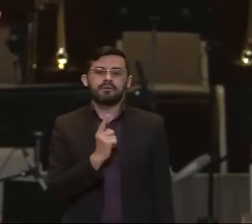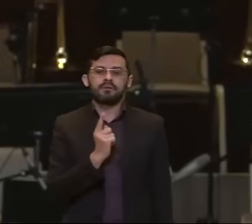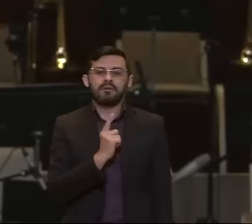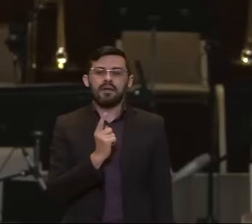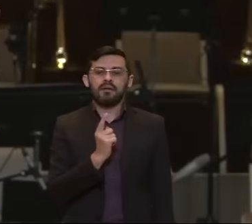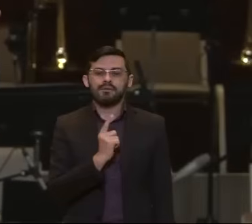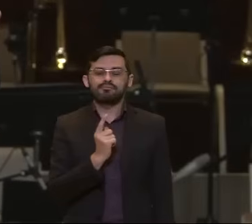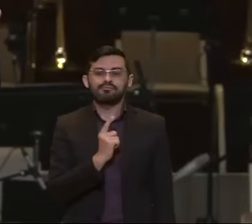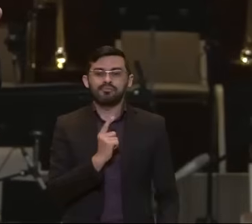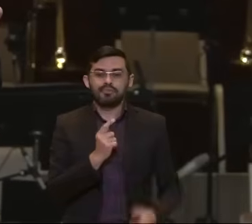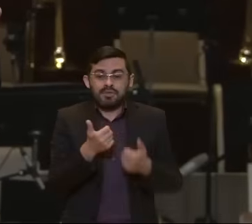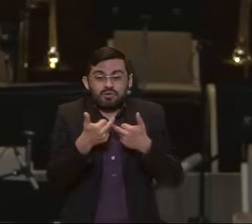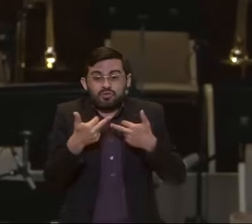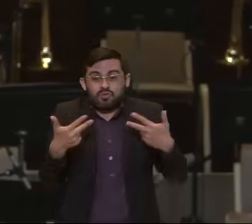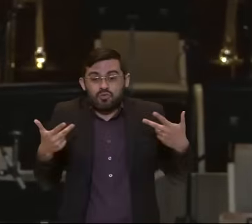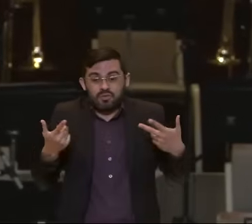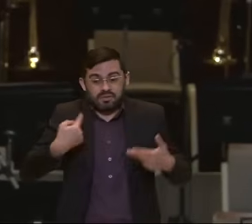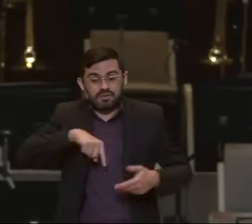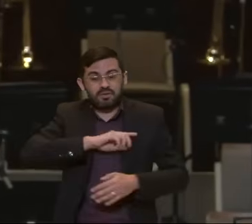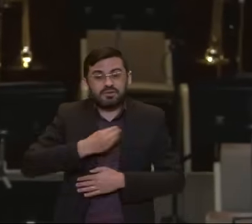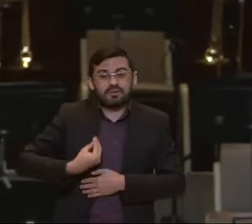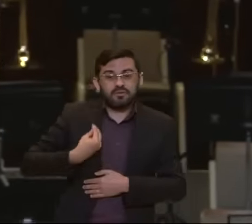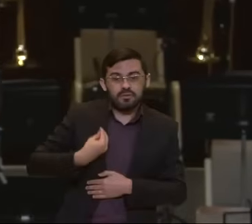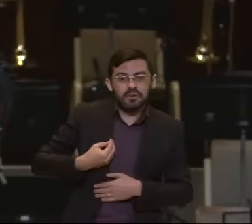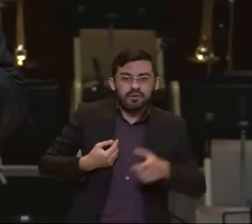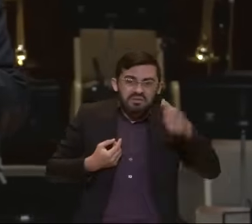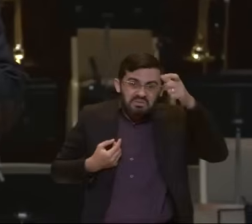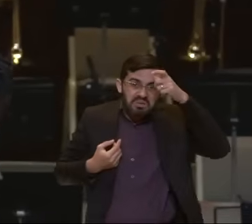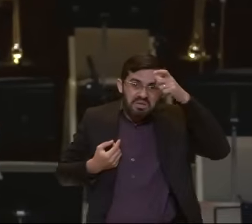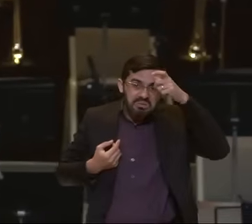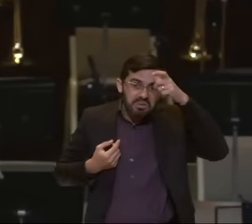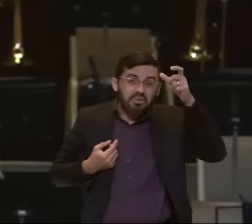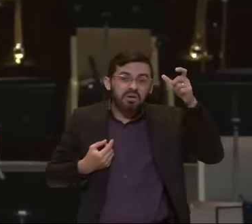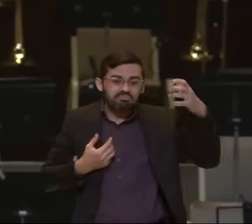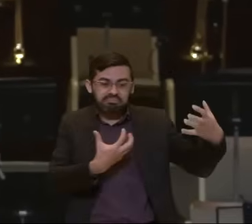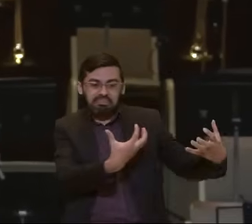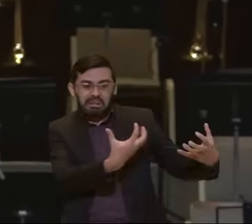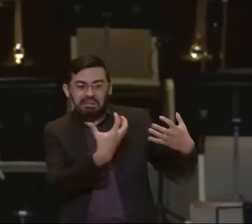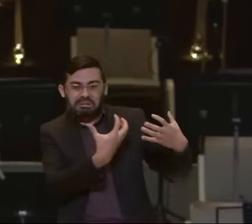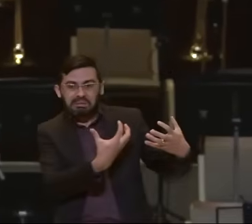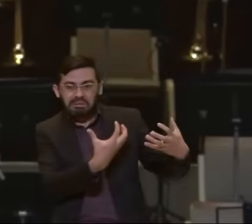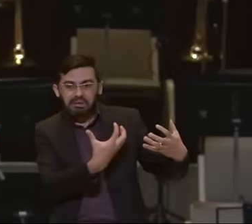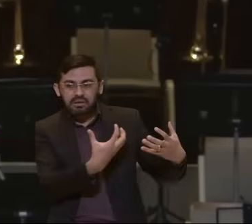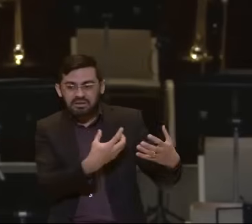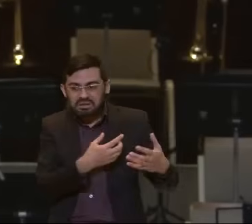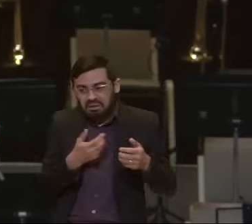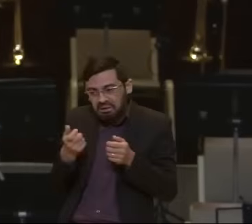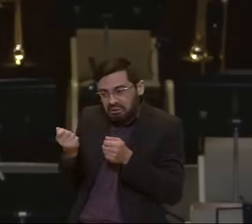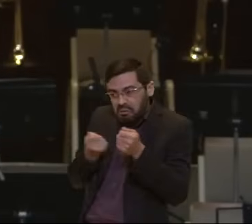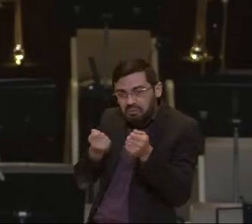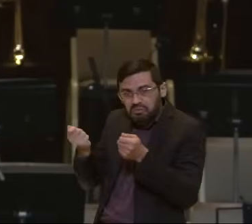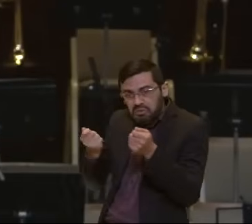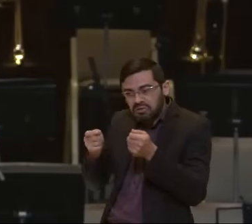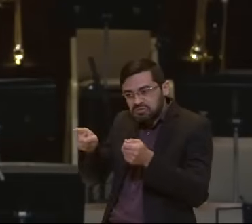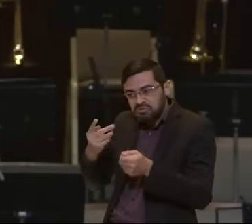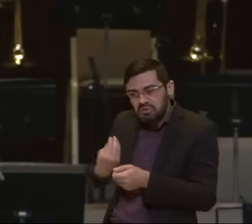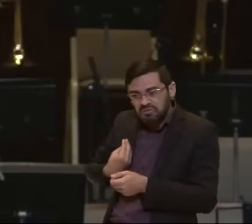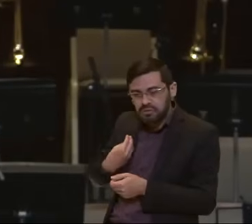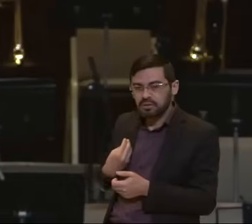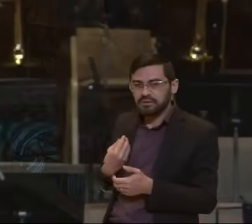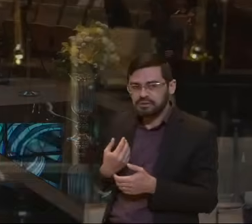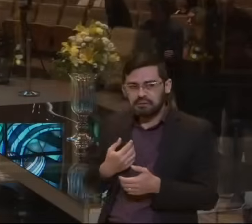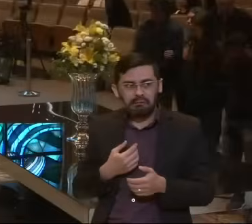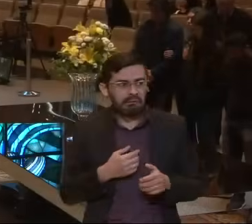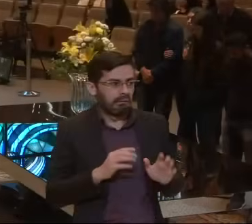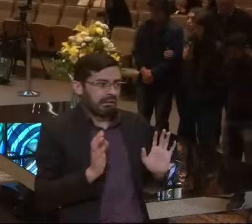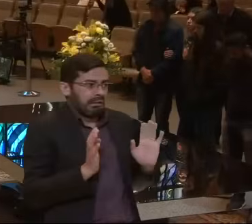áreas na nossa vida que o inimigo diz para a gente que ele tem o controle sobre nós e